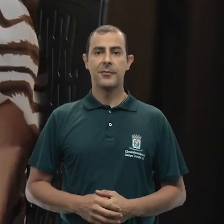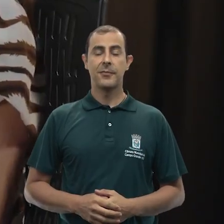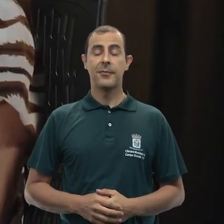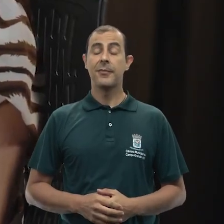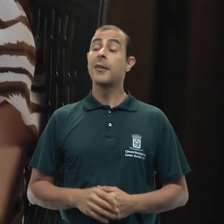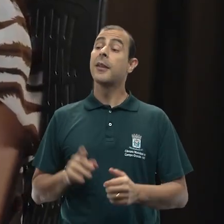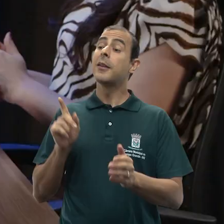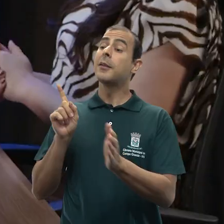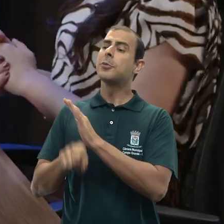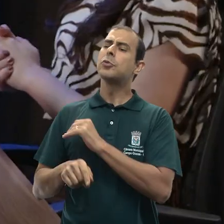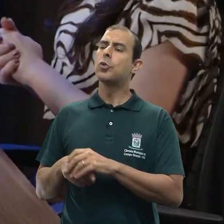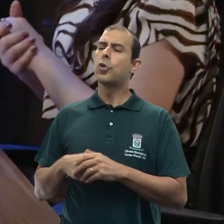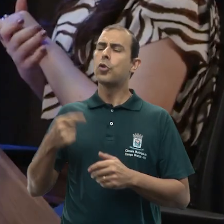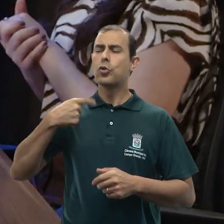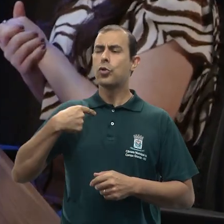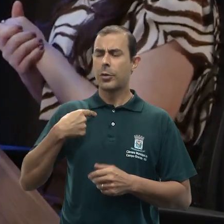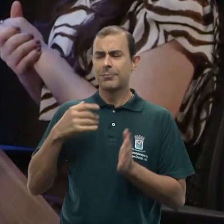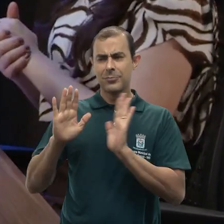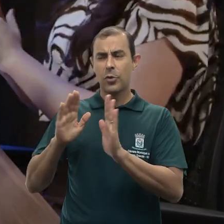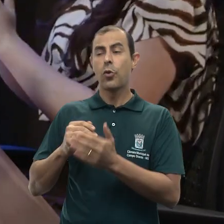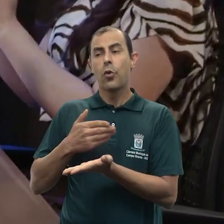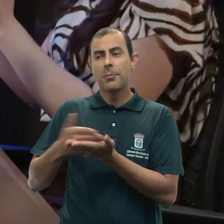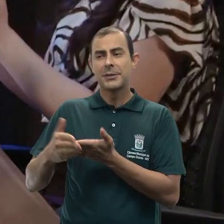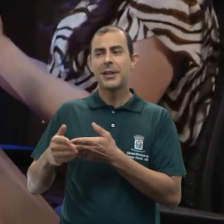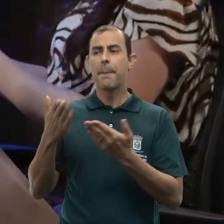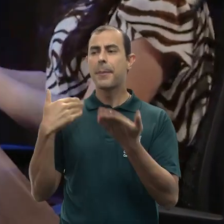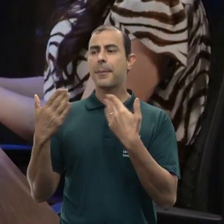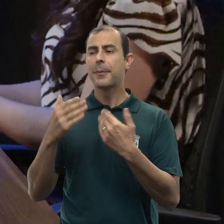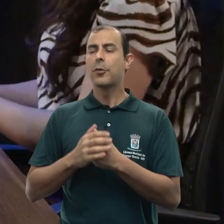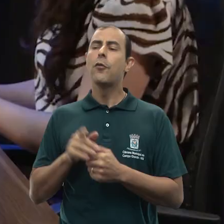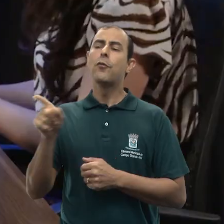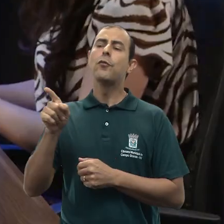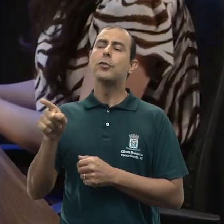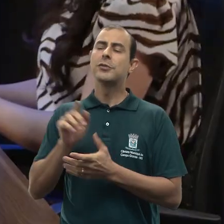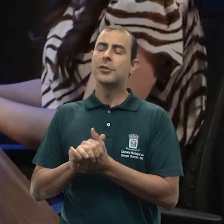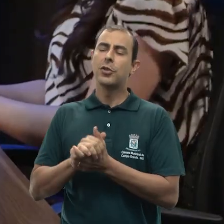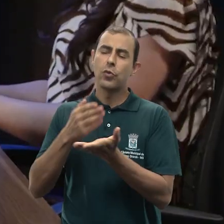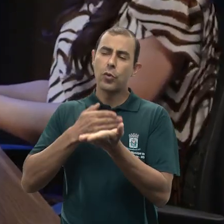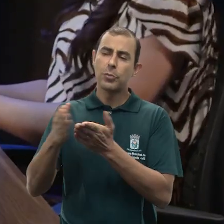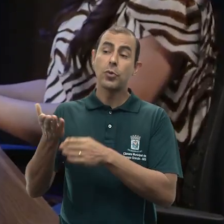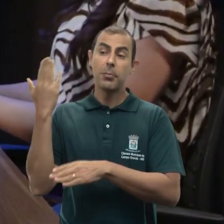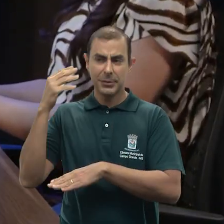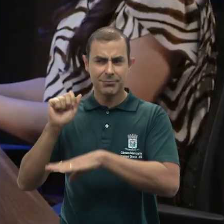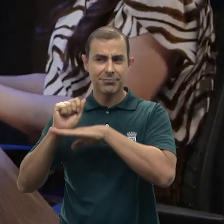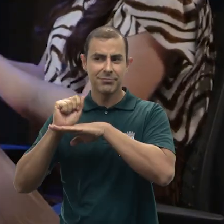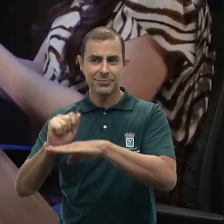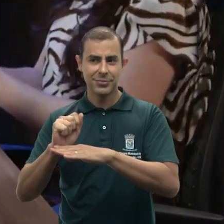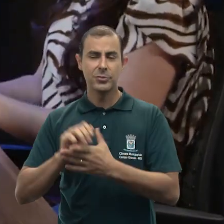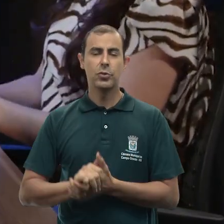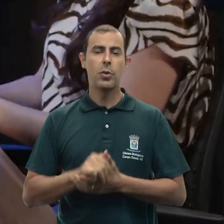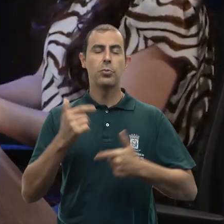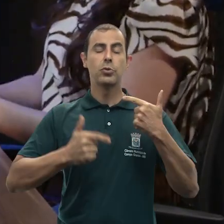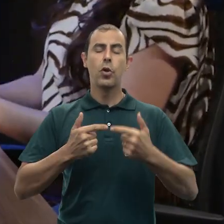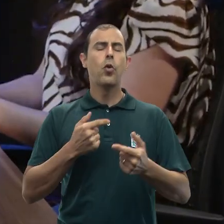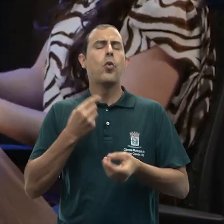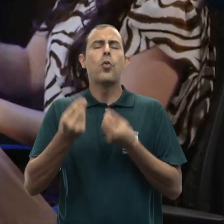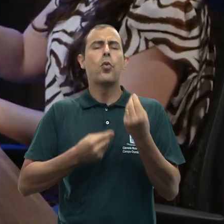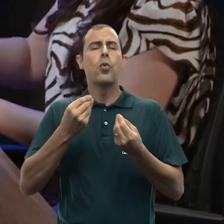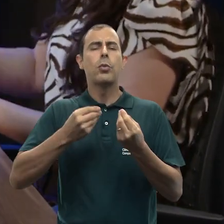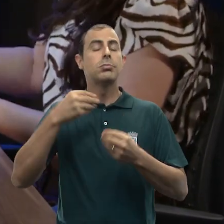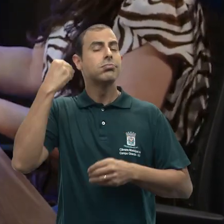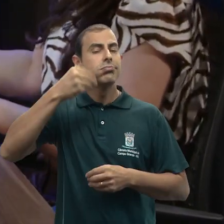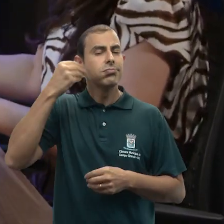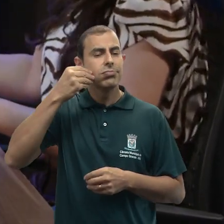Vereador, para a gente começar aqui o nosso bate-papo, você começou como assessor político. Como que essa experiência